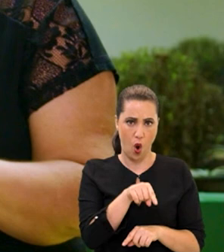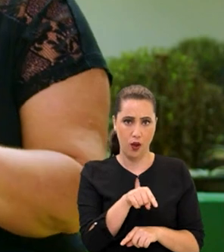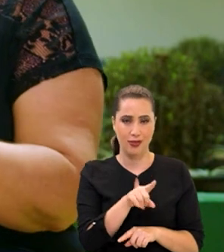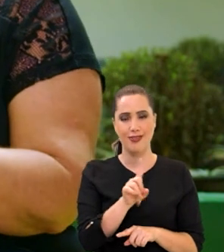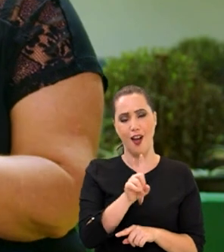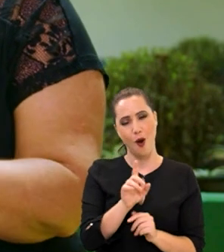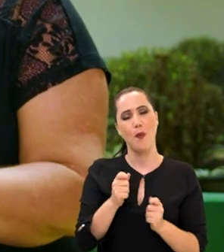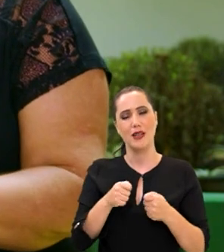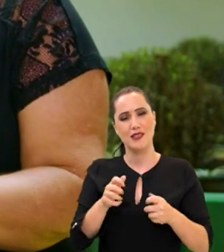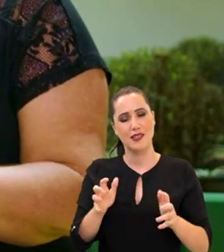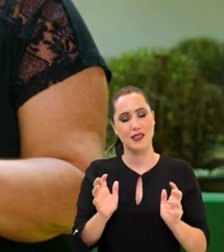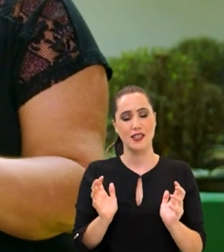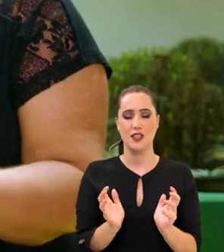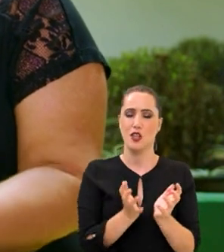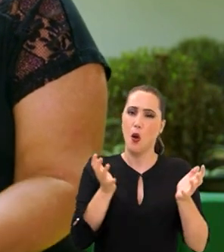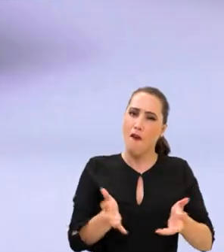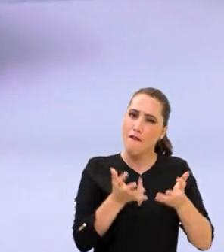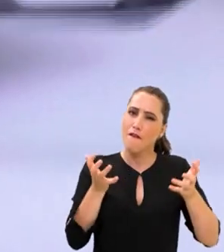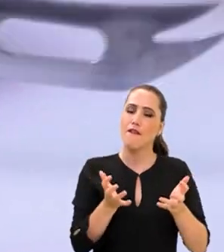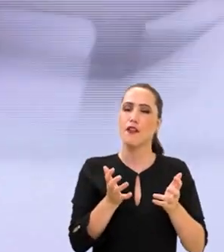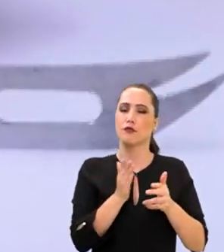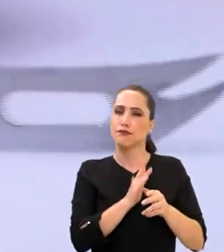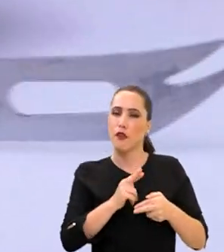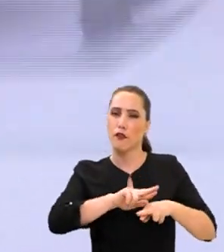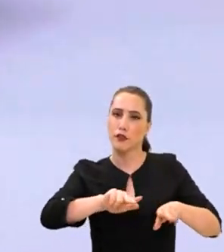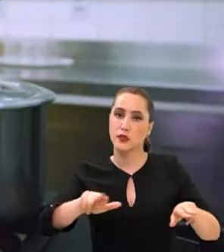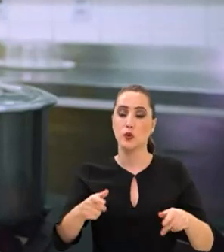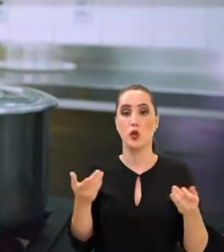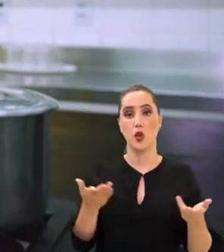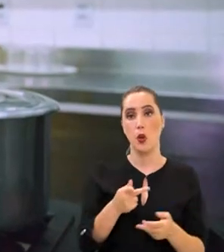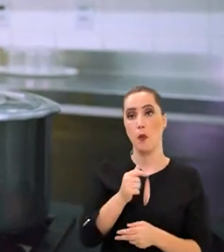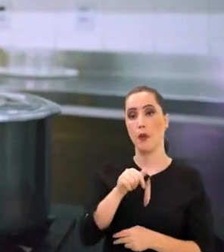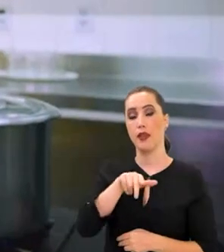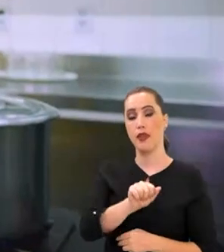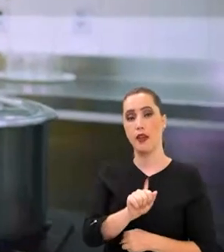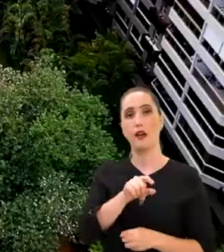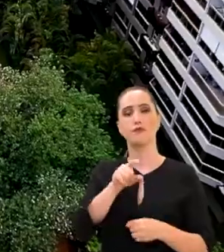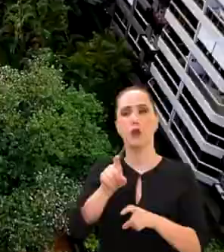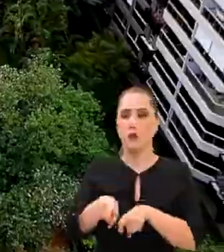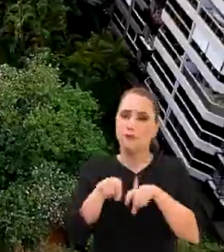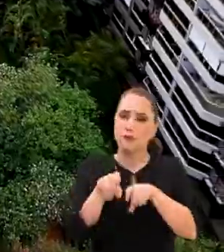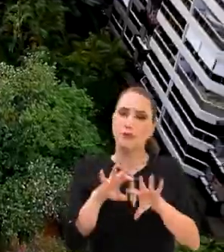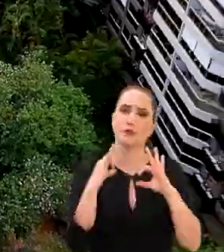verdura. Aí que entrou o PNAE com essa seleção da agricultura familiar.